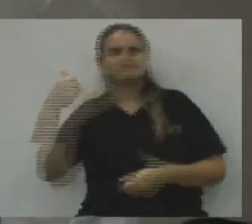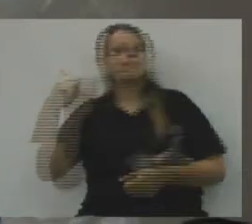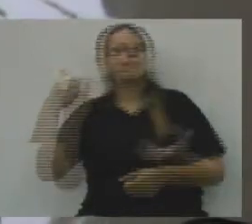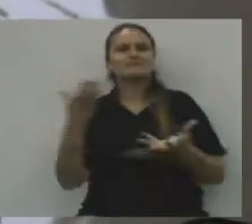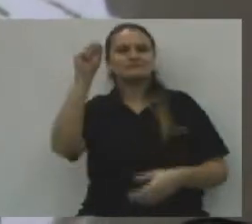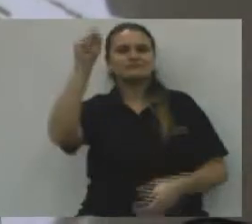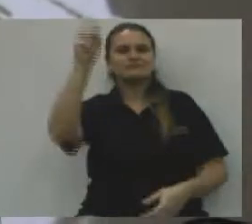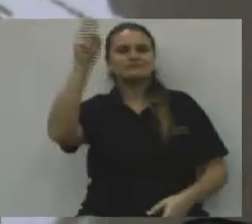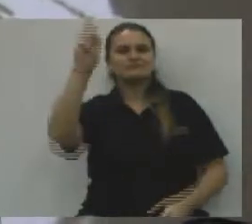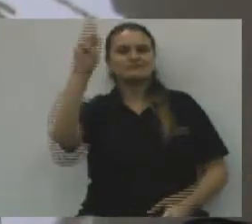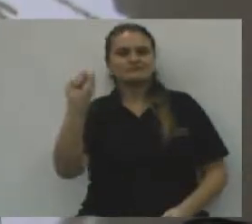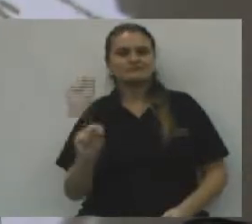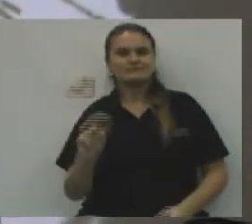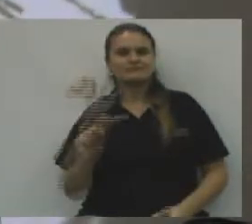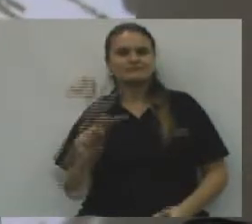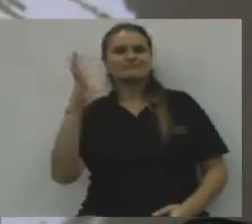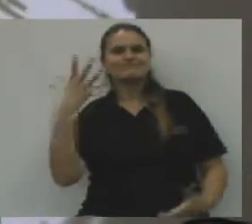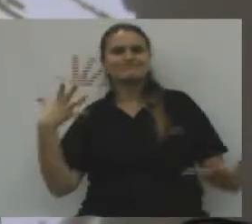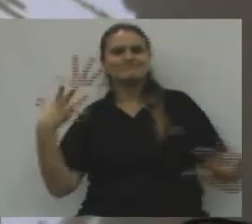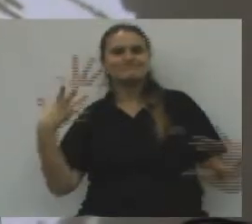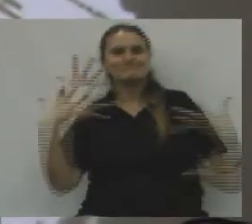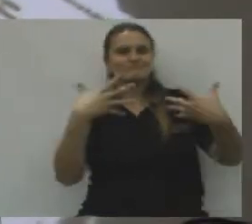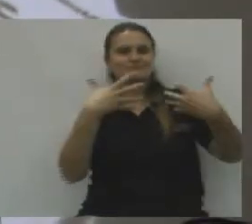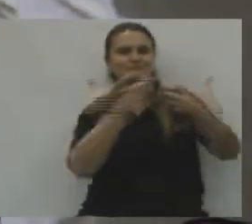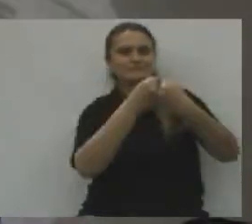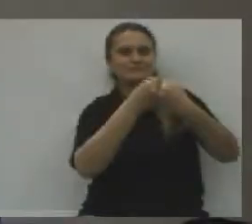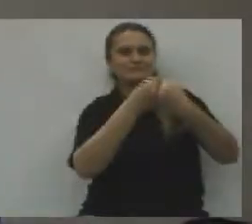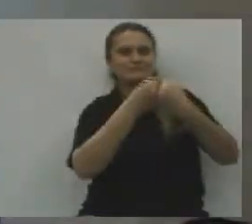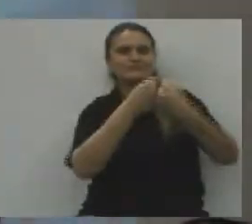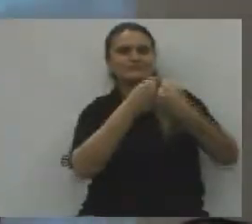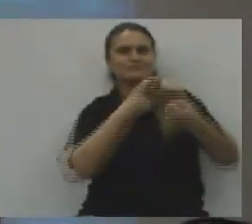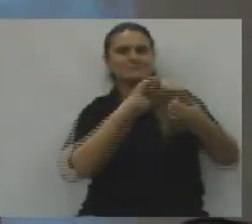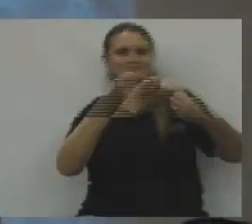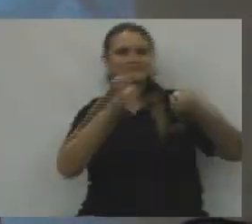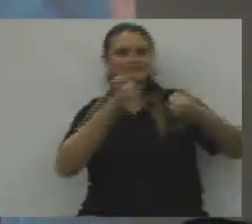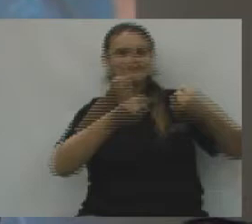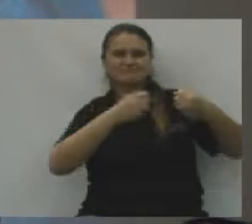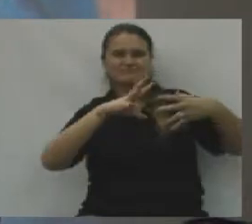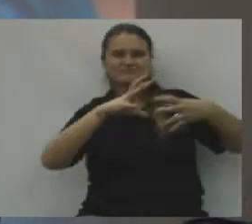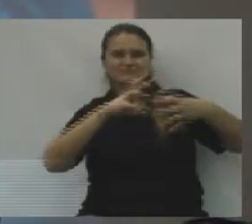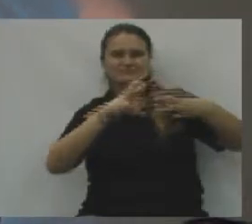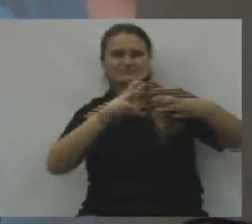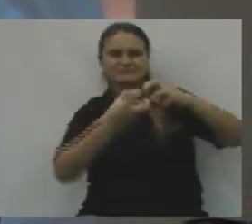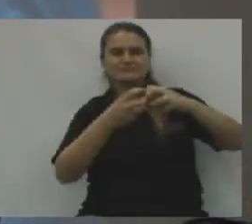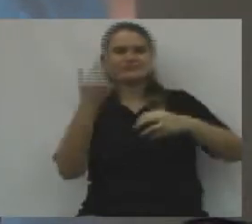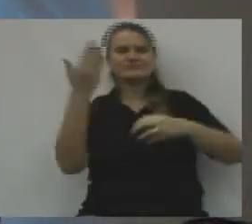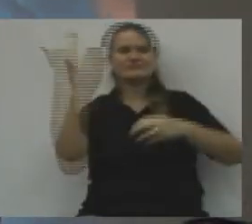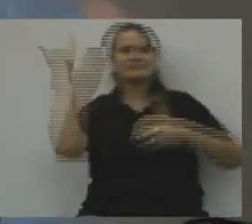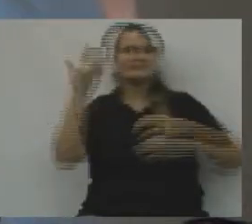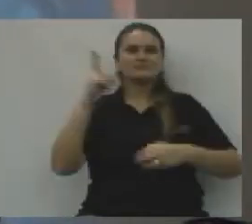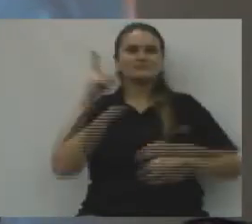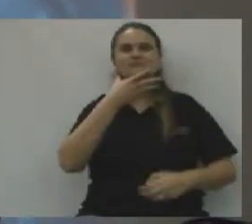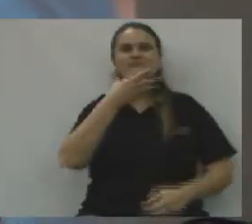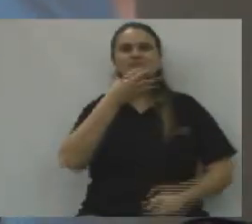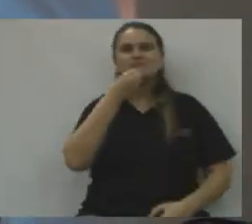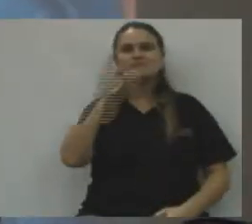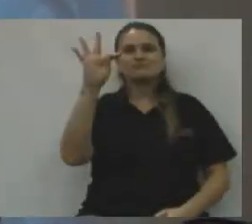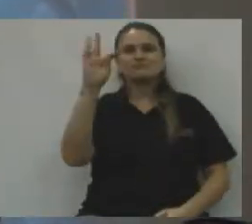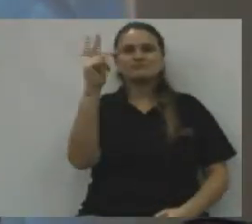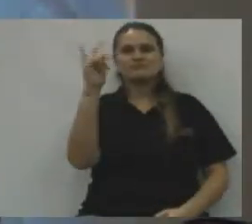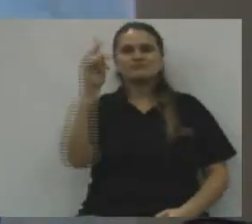inesperado aconteceu. Uma colisão frontal acabou fazendo o carro capotar. Logo atrás deles, vinha Tiago da Silva, soldado da